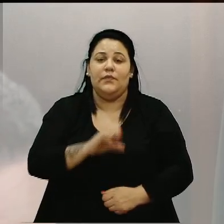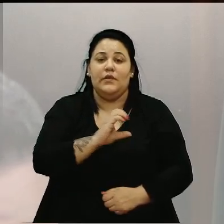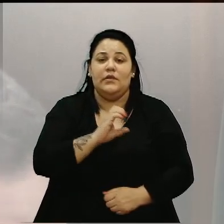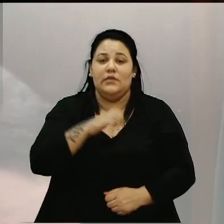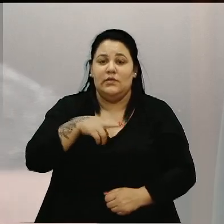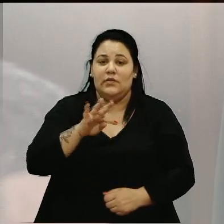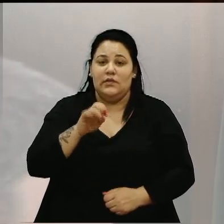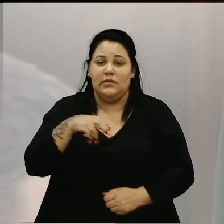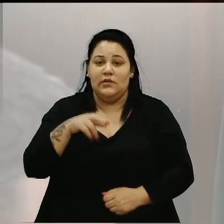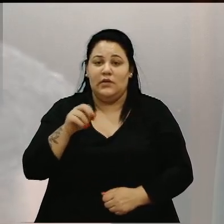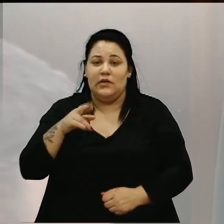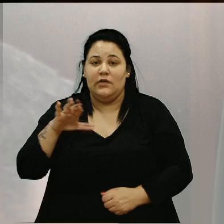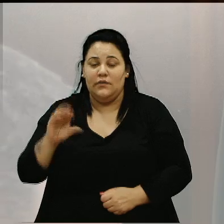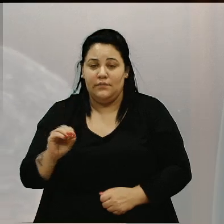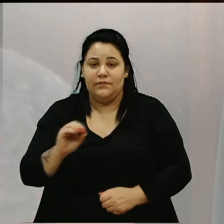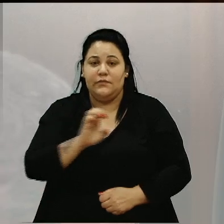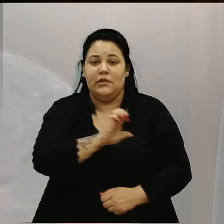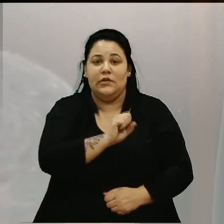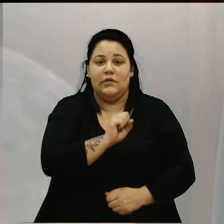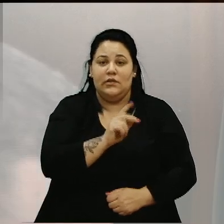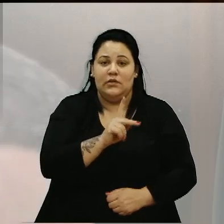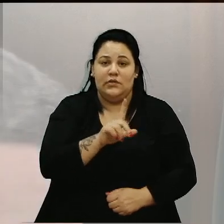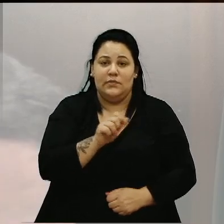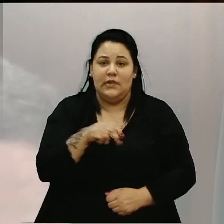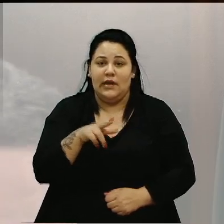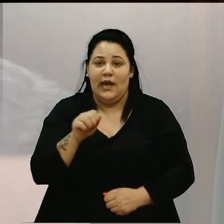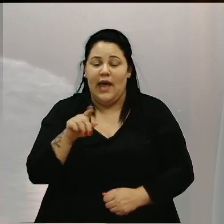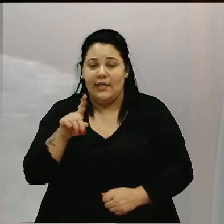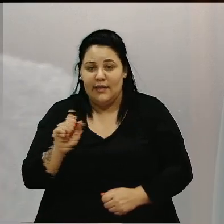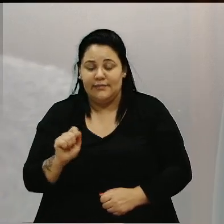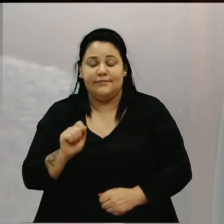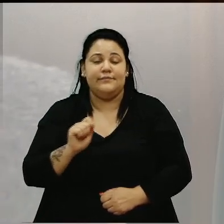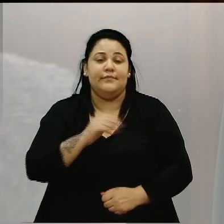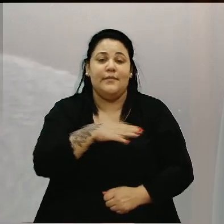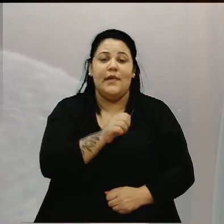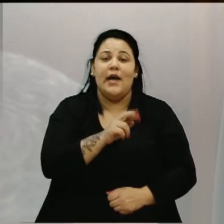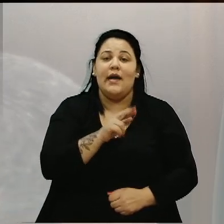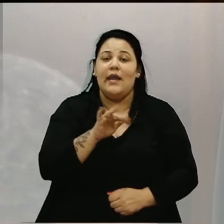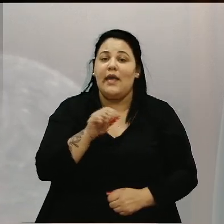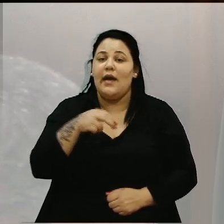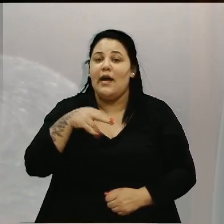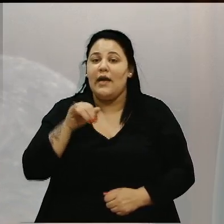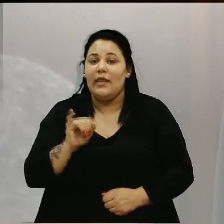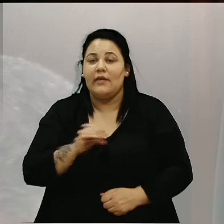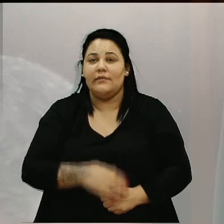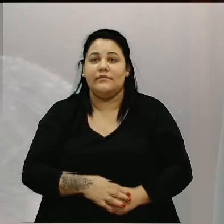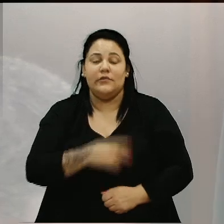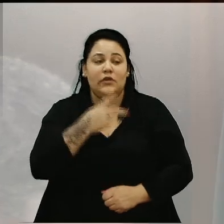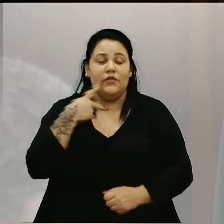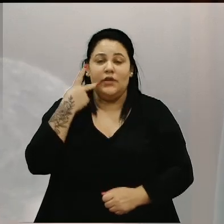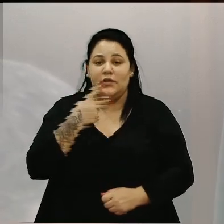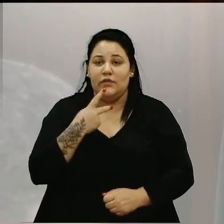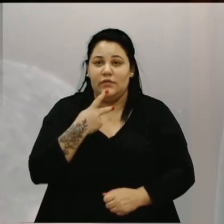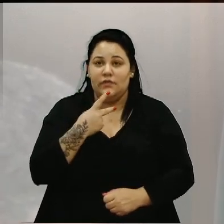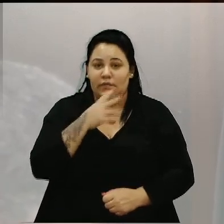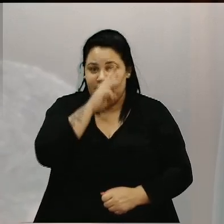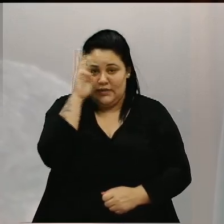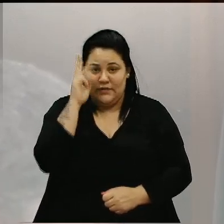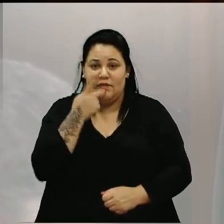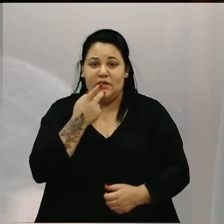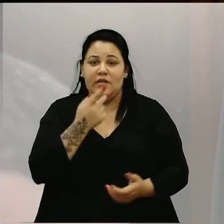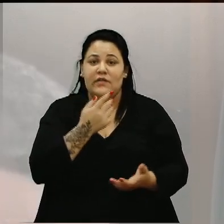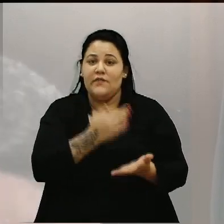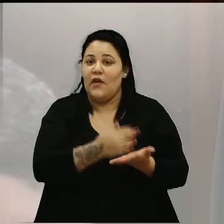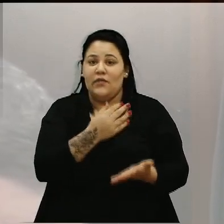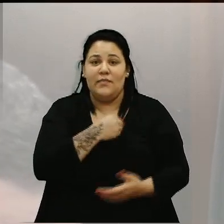Esplanada, Mariane, todas fechadas. E o vereador Marinho disse que está faltando médico. Mas onde é que foram aqueles médicos